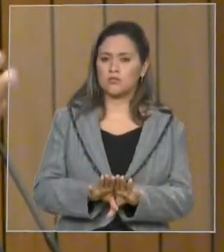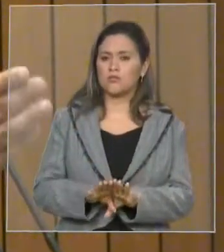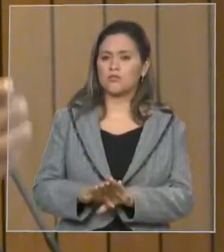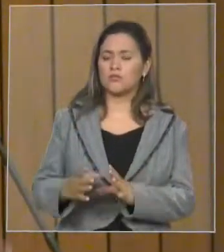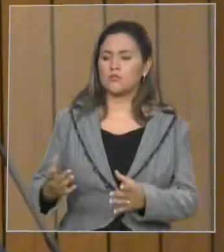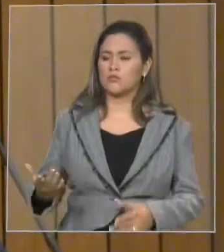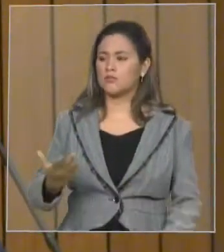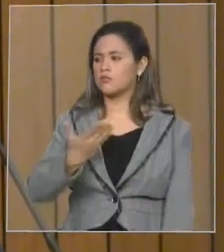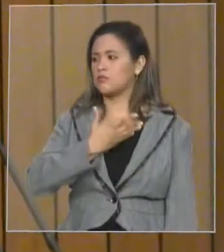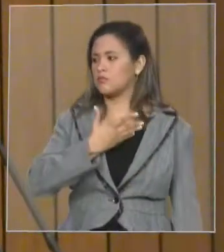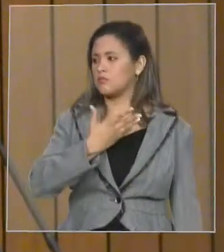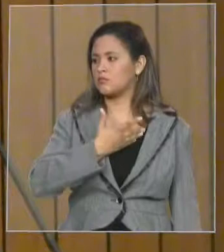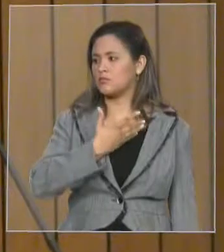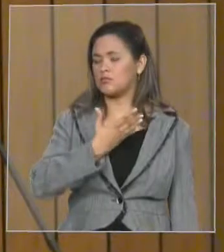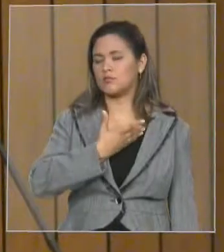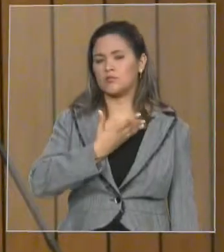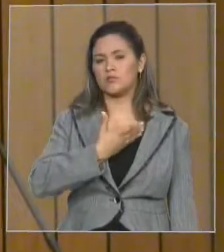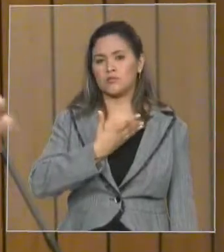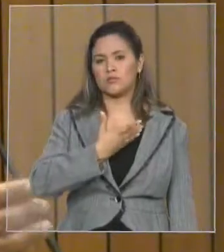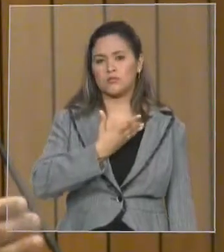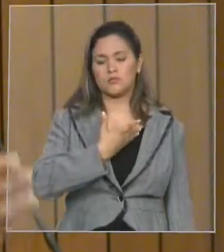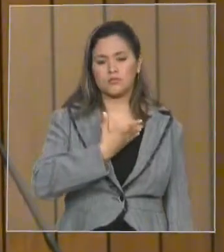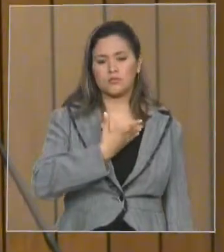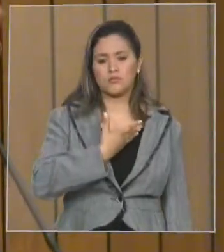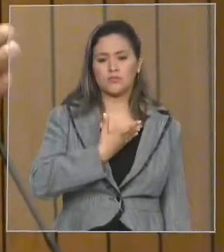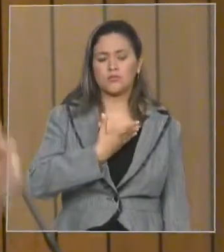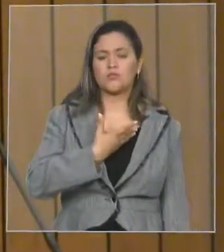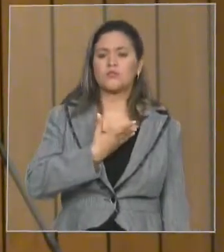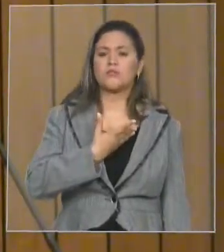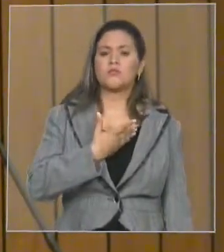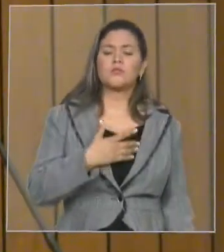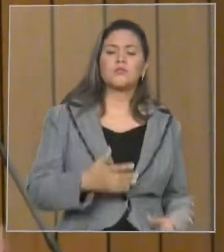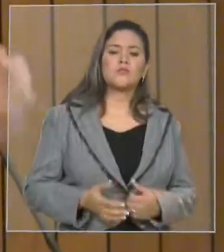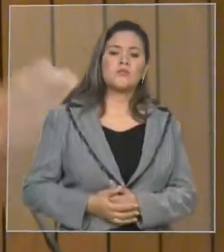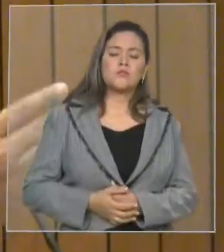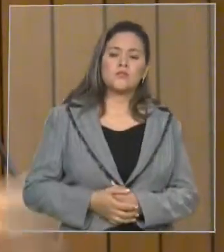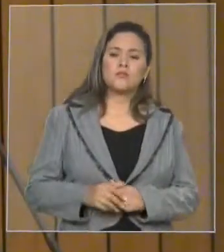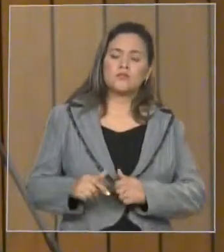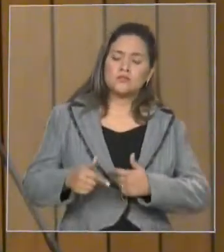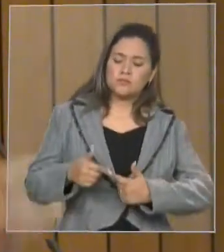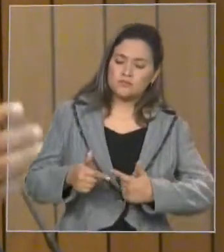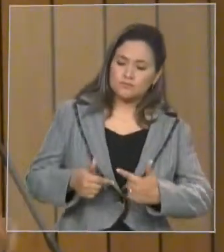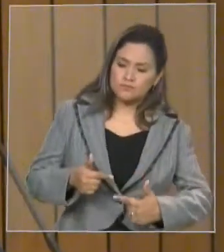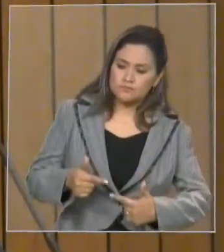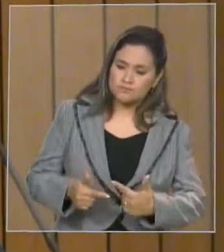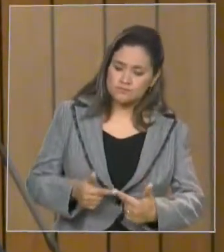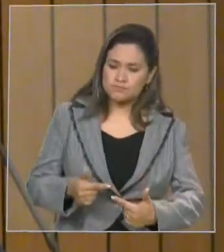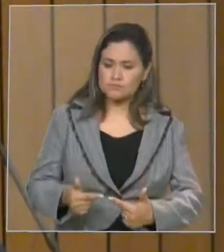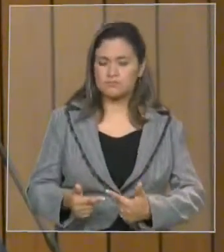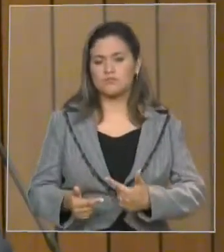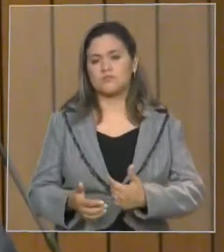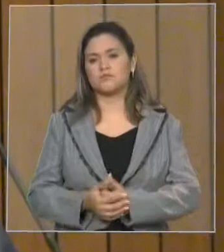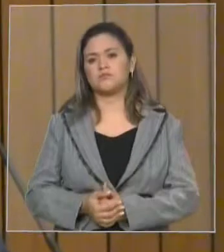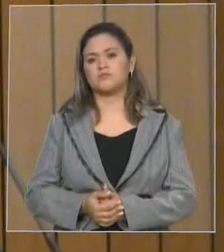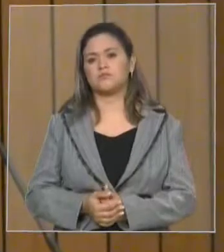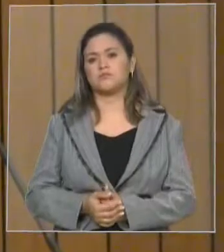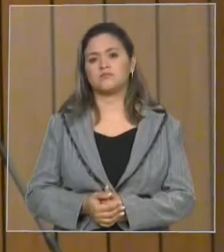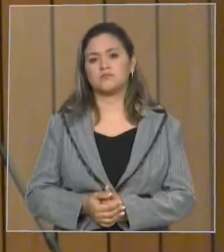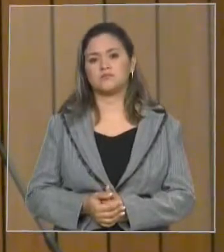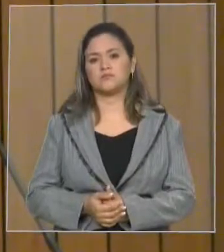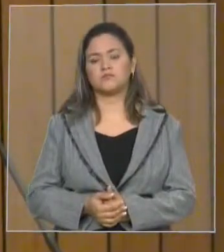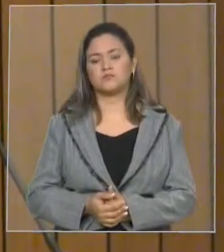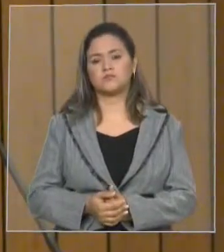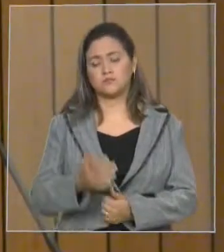companheiro de lutas, uma pessoa que tem toda uma história, uma dedicação, muito combativo, e Carlos Hermes será